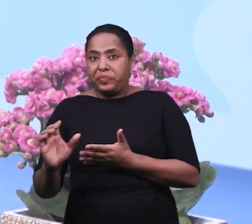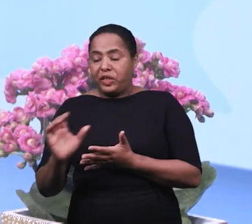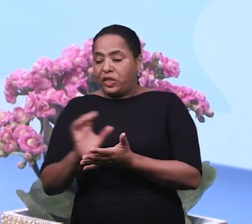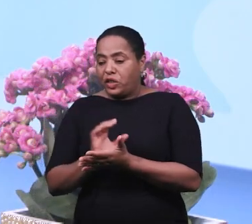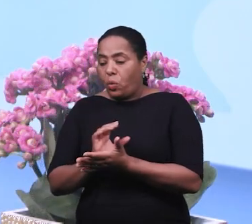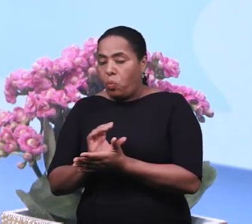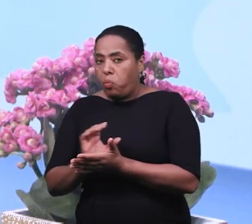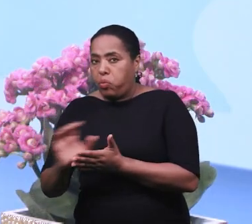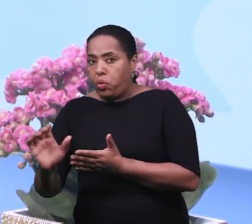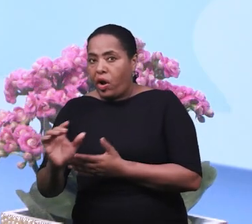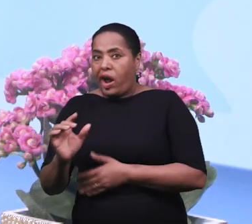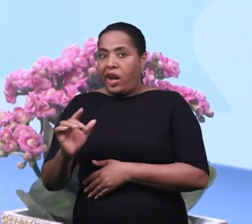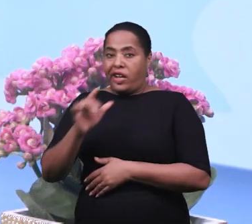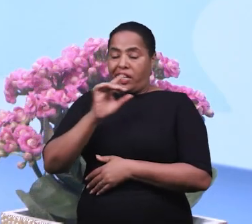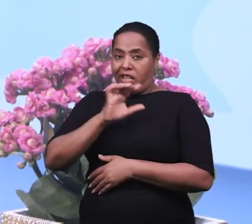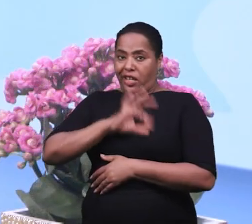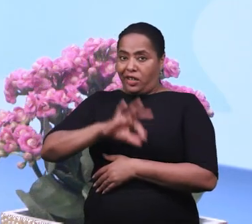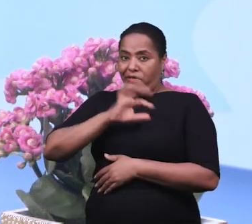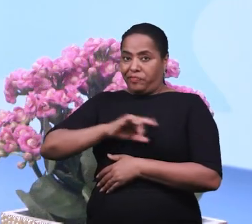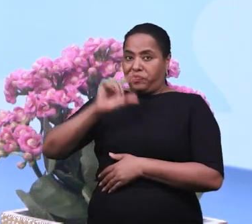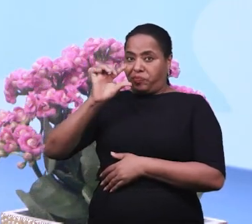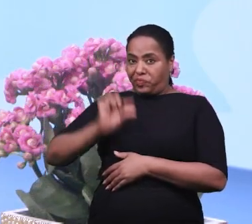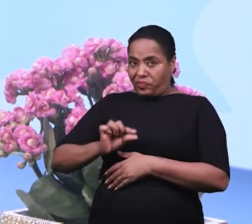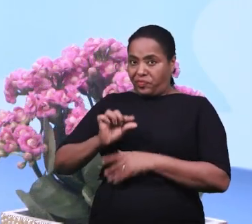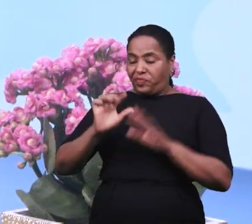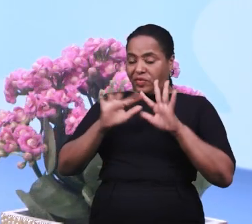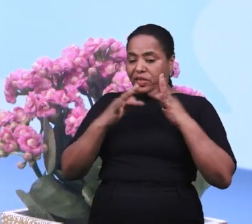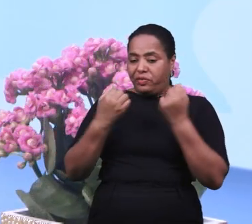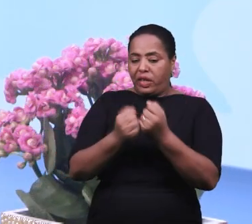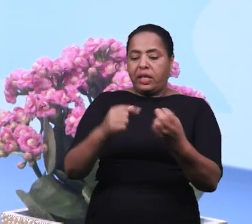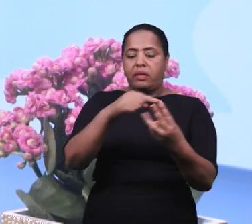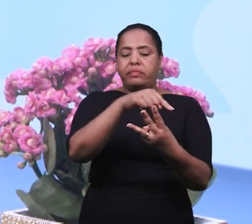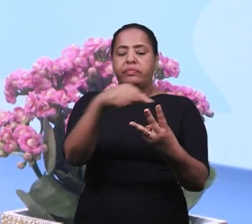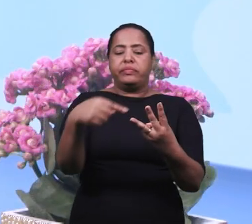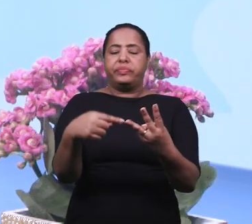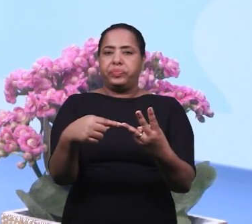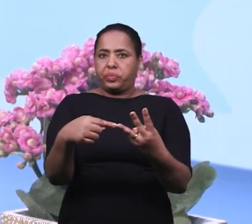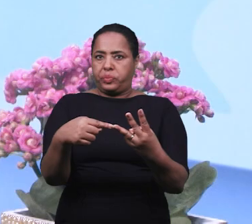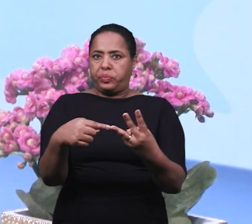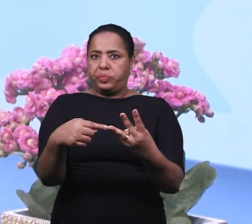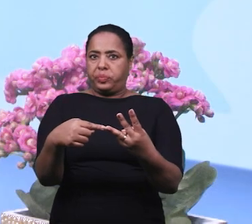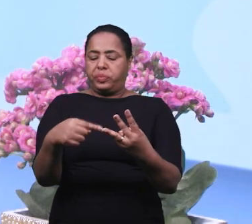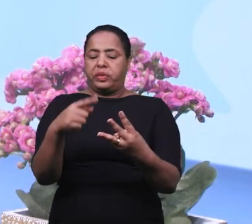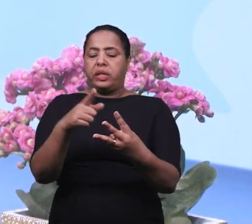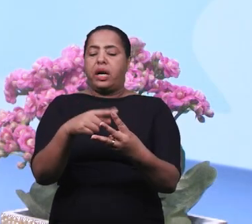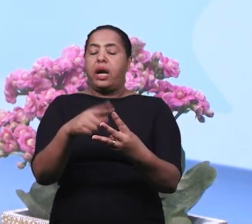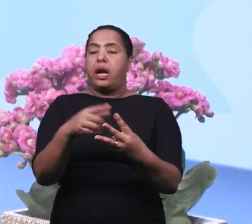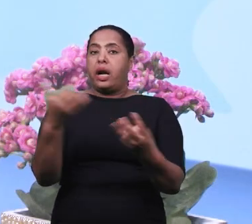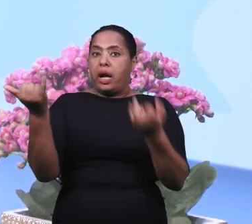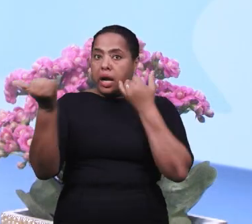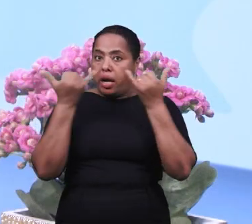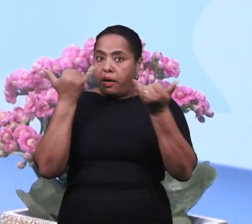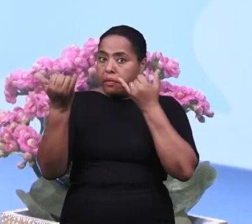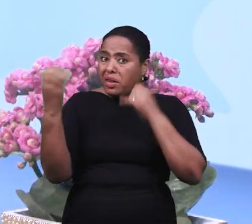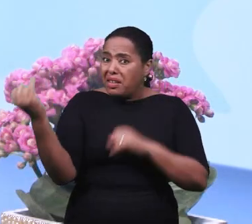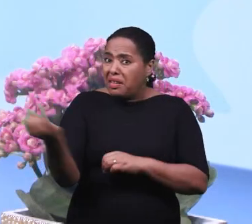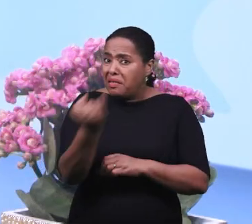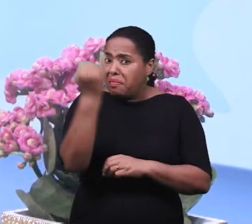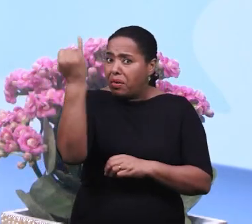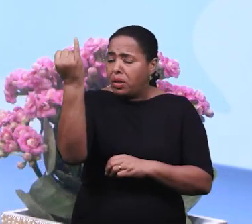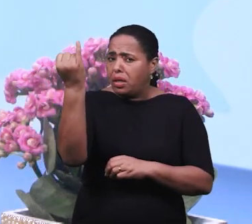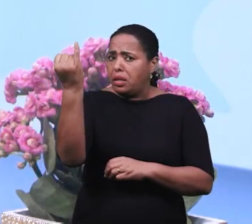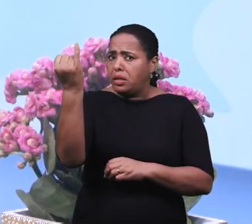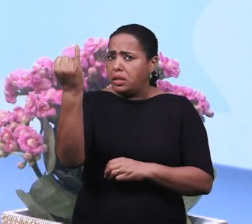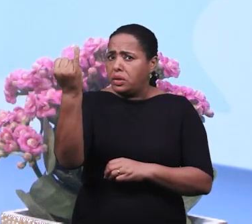contribuinte facultativo de baixa renda, tá? Porque existem 3 formas de contribuir como contribuinte facultativo. Essa informação é muito importante.